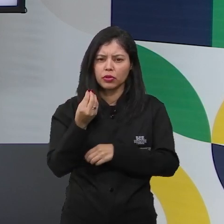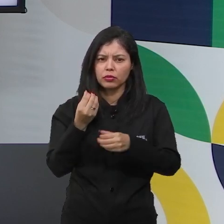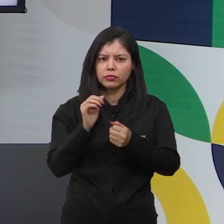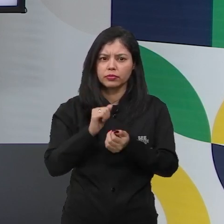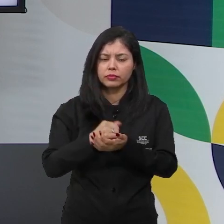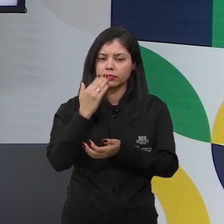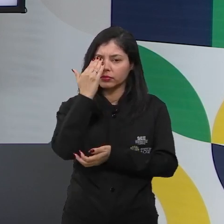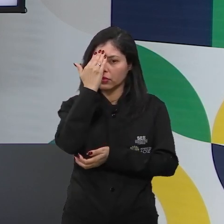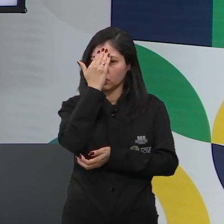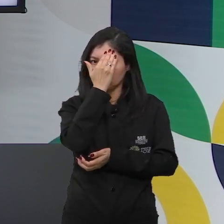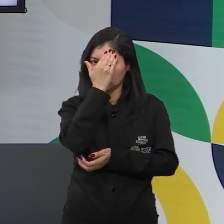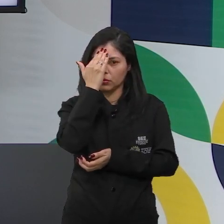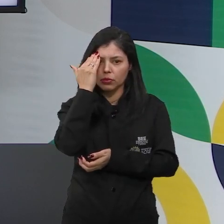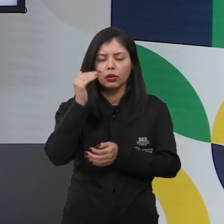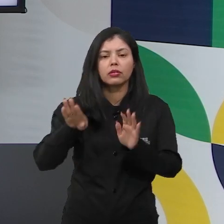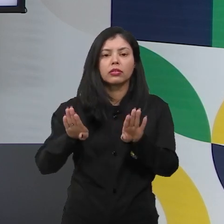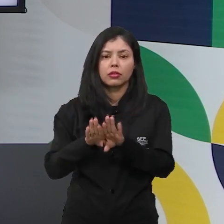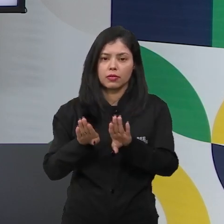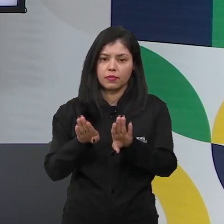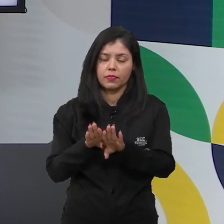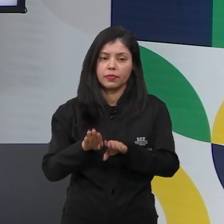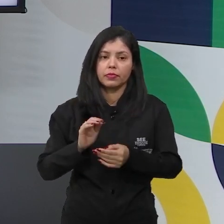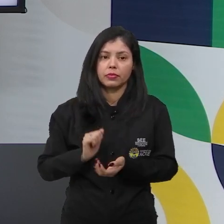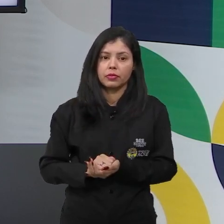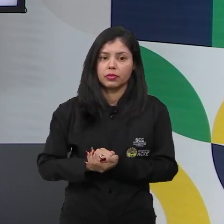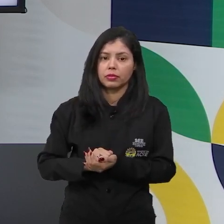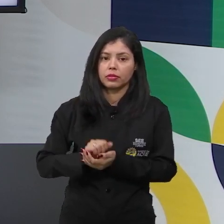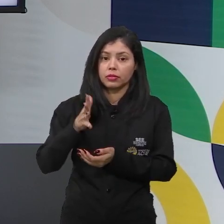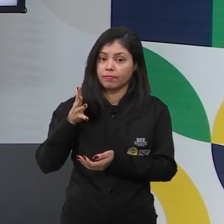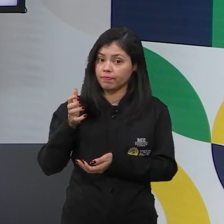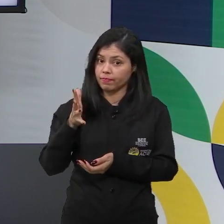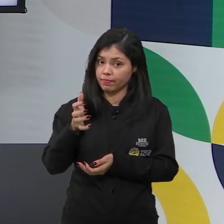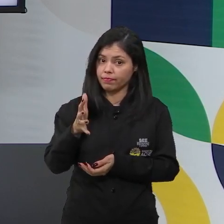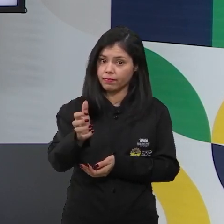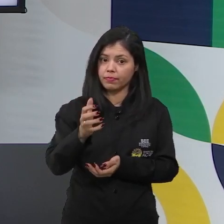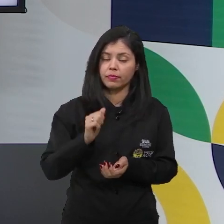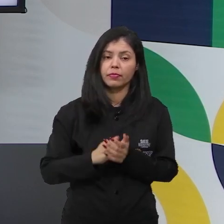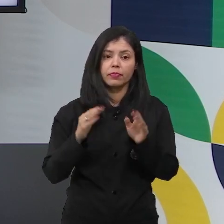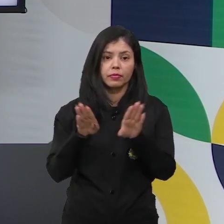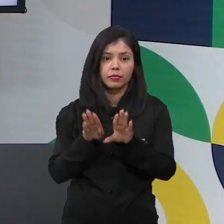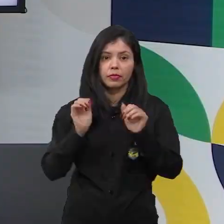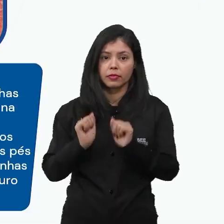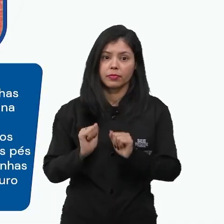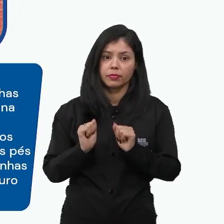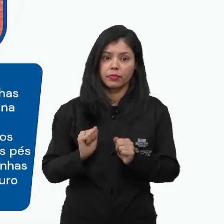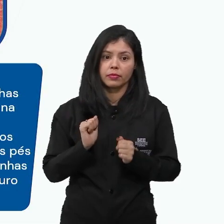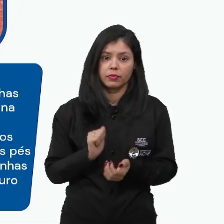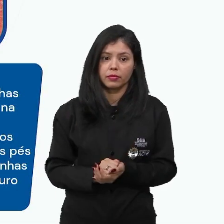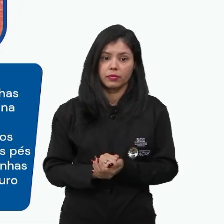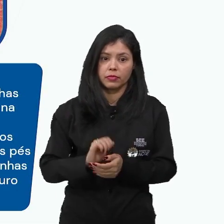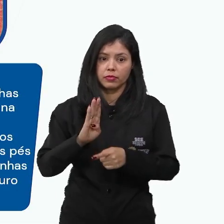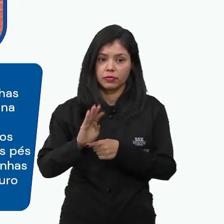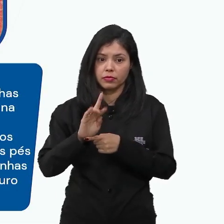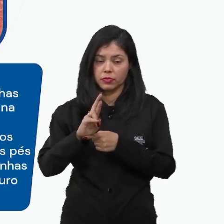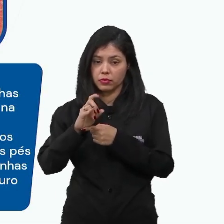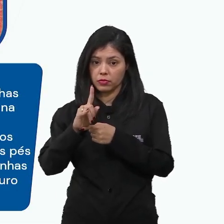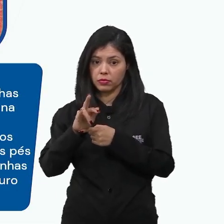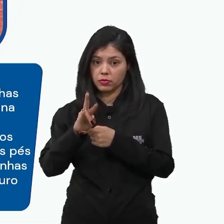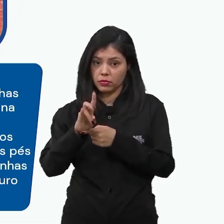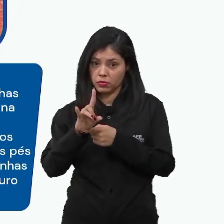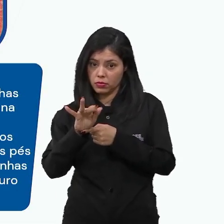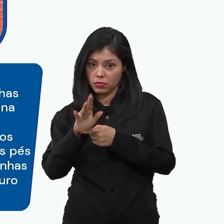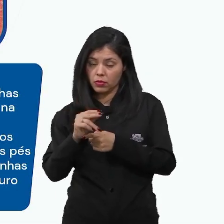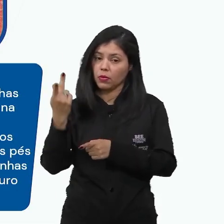na região da testa. Então, isso daí é a sinusite bacteriana. A gente também pode ter a bronquiolite, né, ou